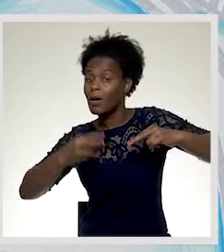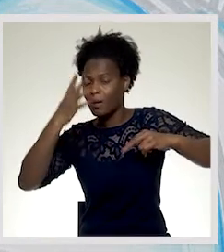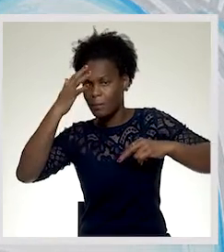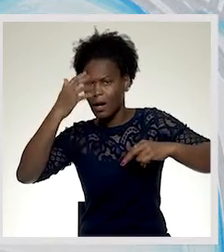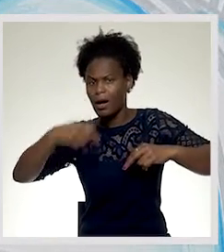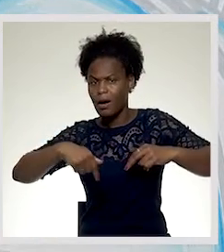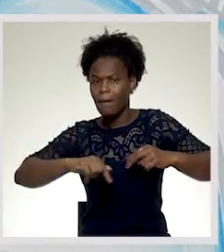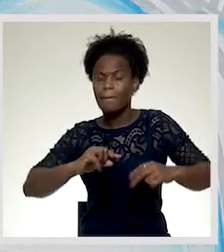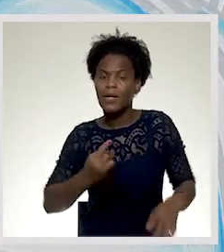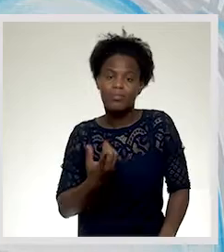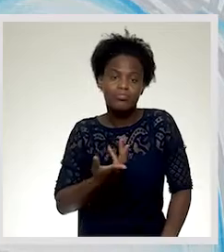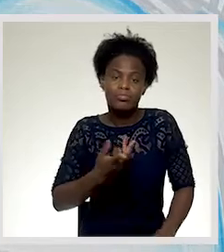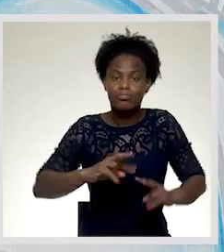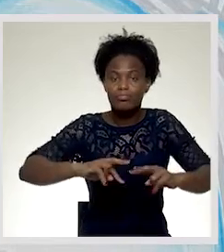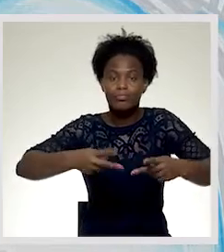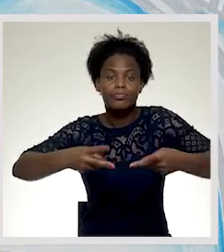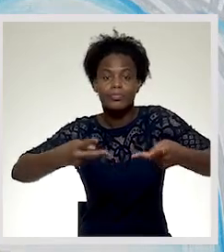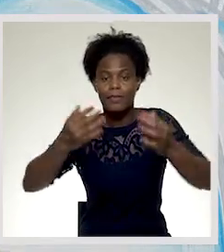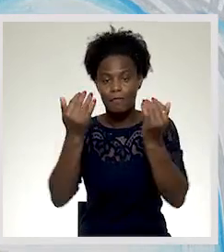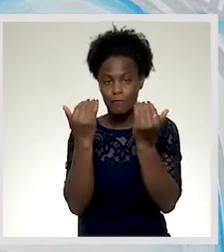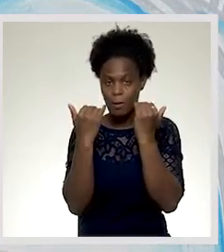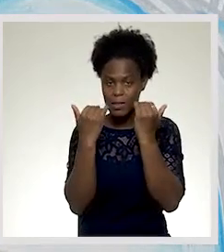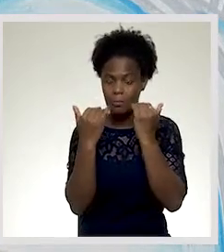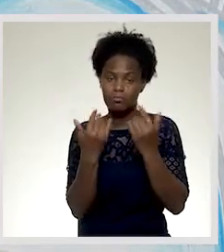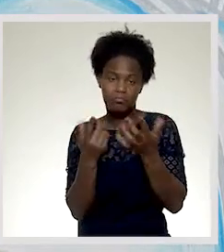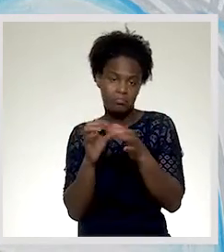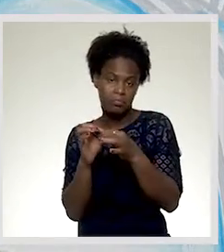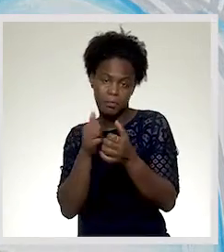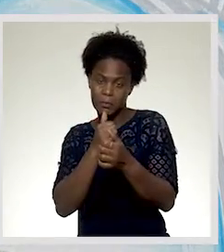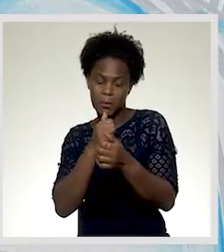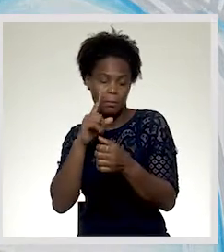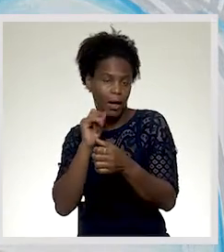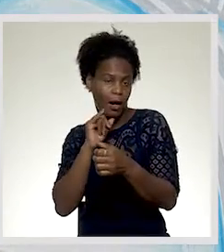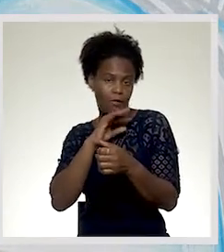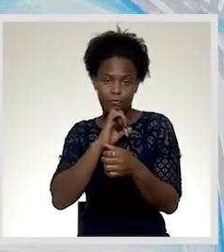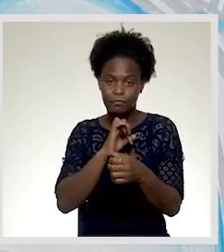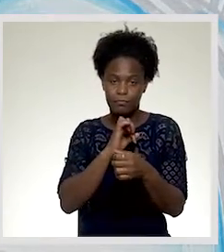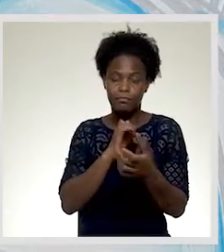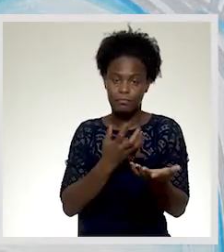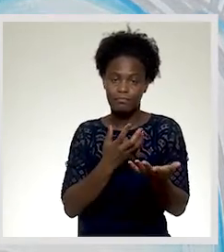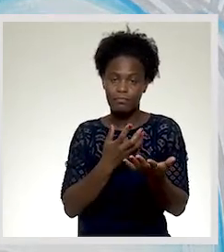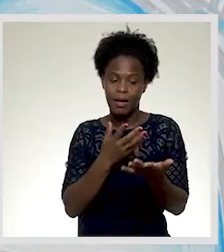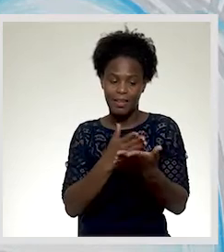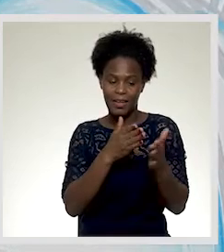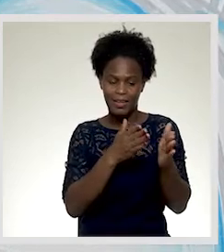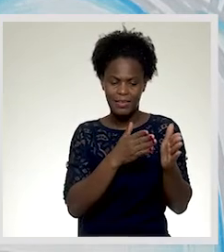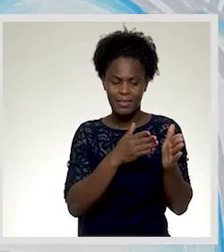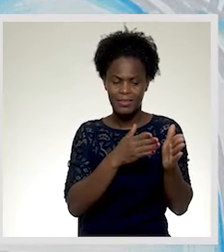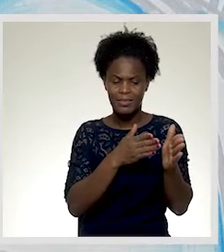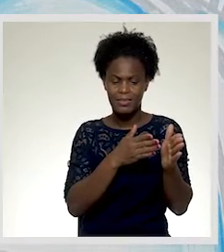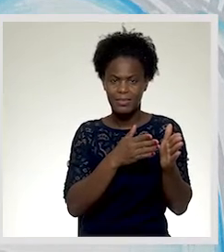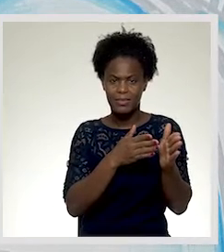uma molécula com capacidade de transmitir a informação genética. A informação genética